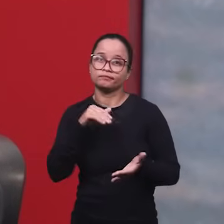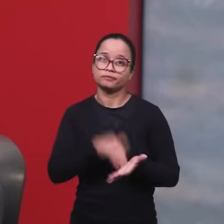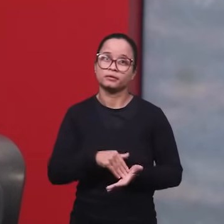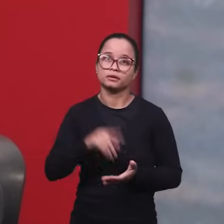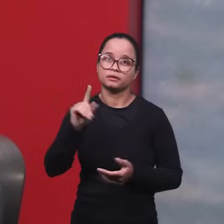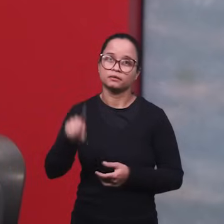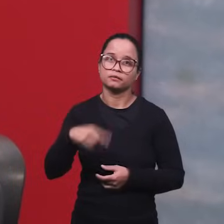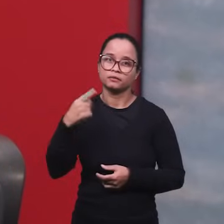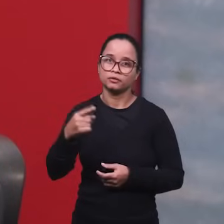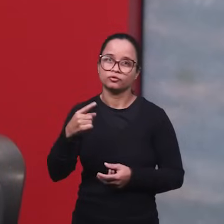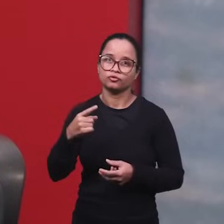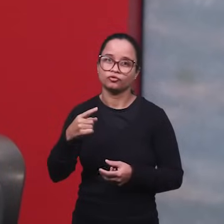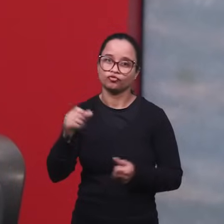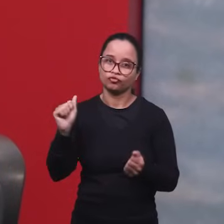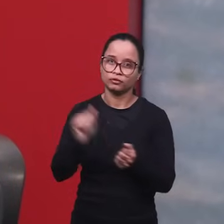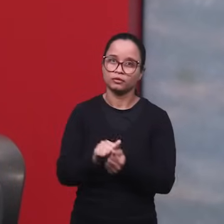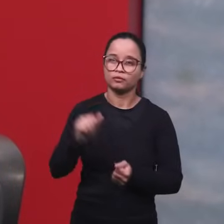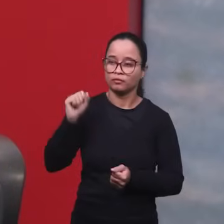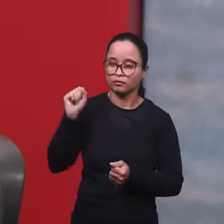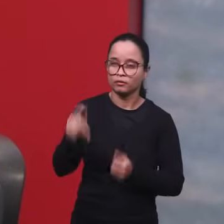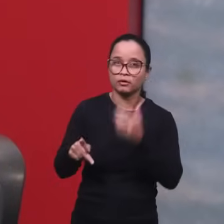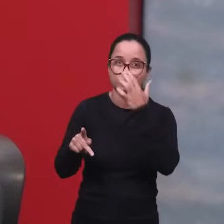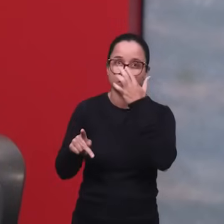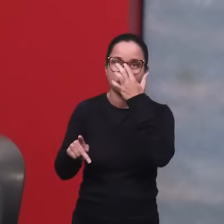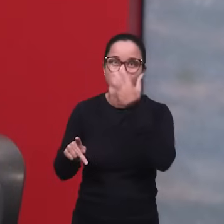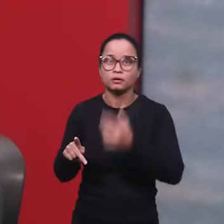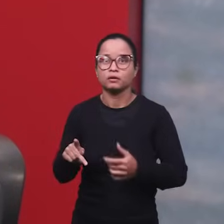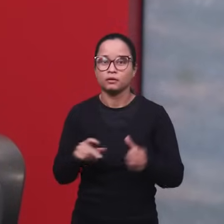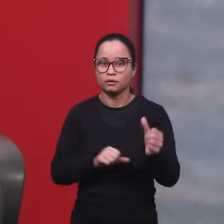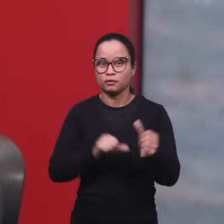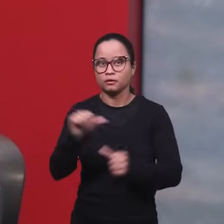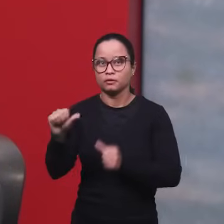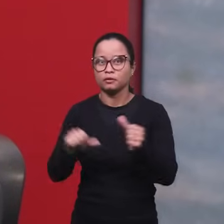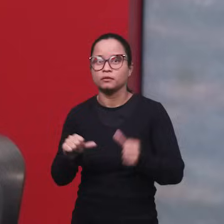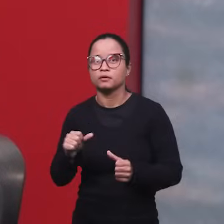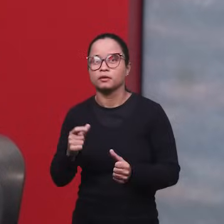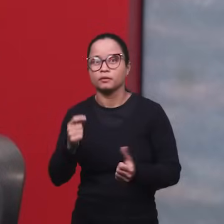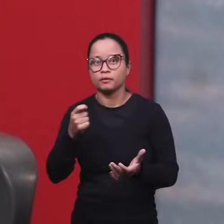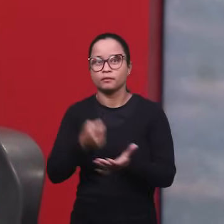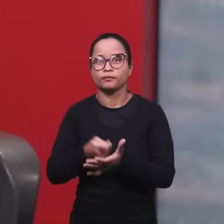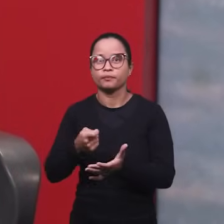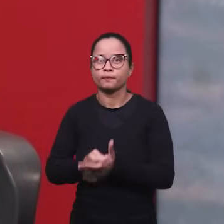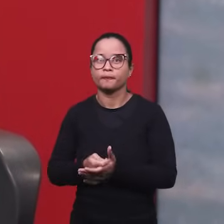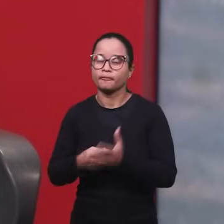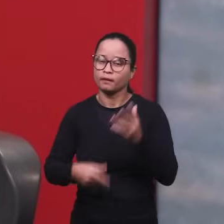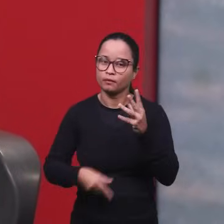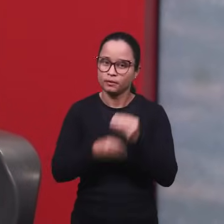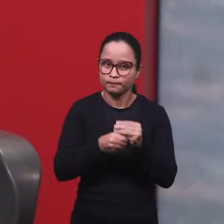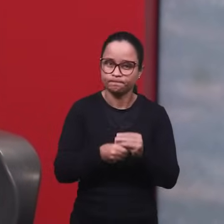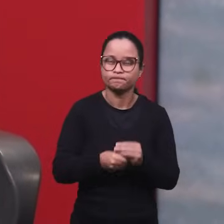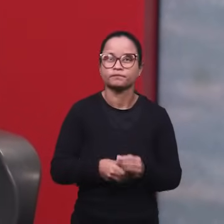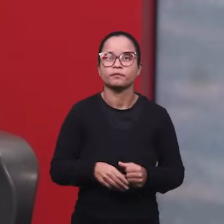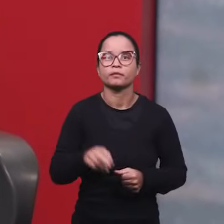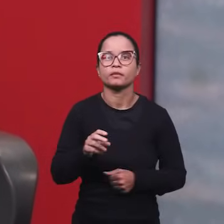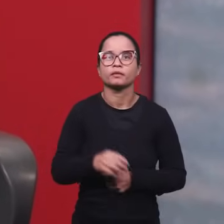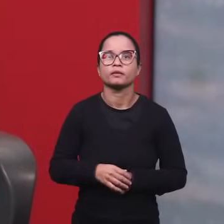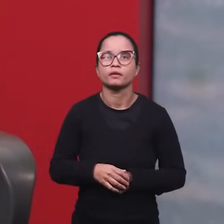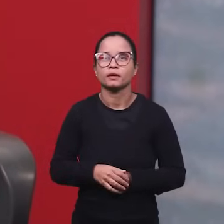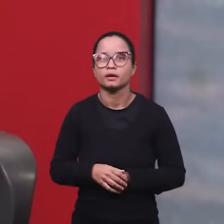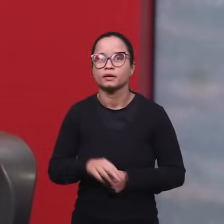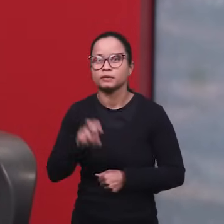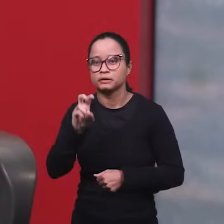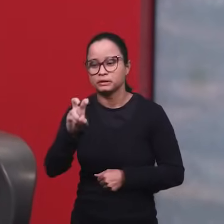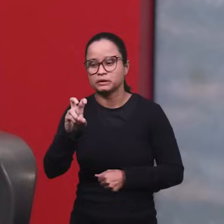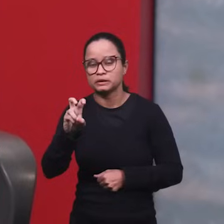quiser pegar o MEI depois e juntar numa aposentadoria, né, numa regra de transição por tempo de contribuição, você vai ter que complementar, né, de 5